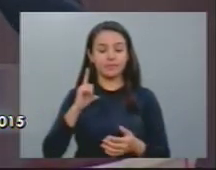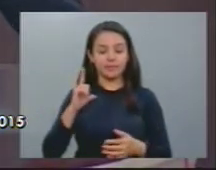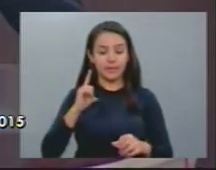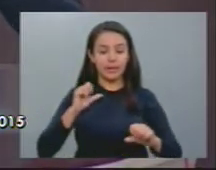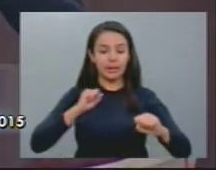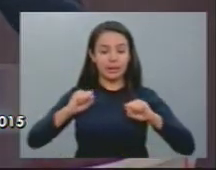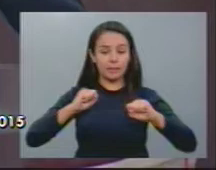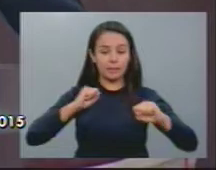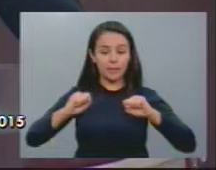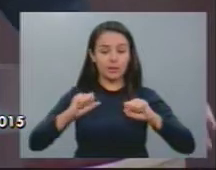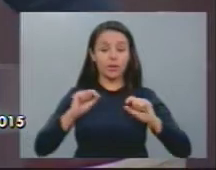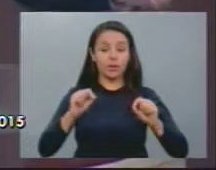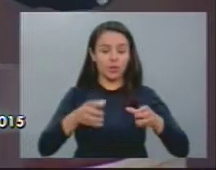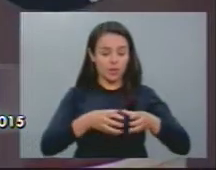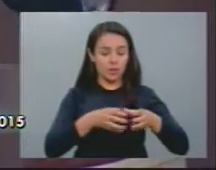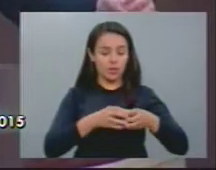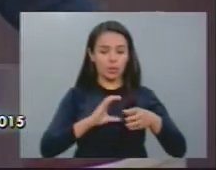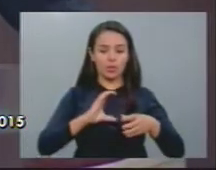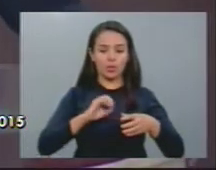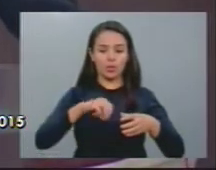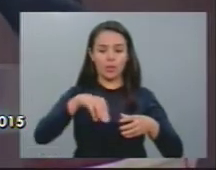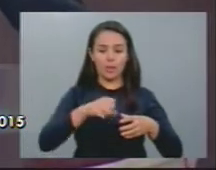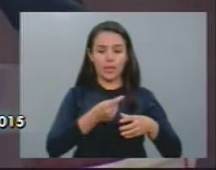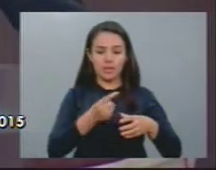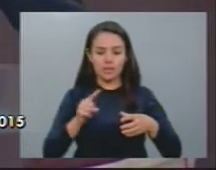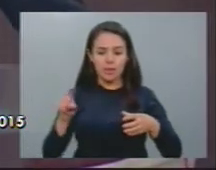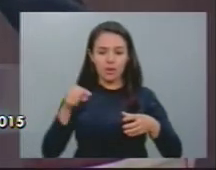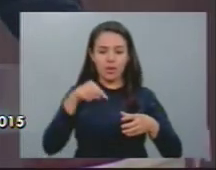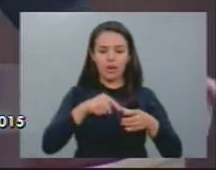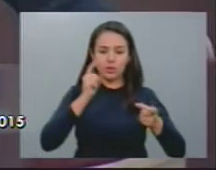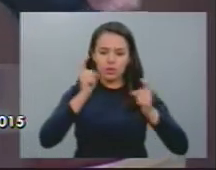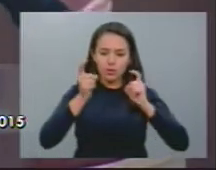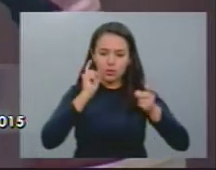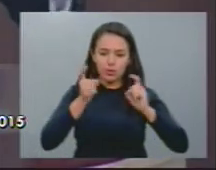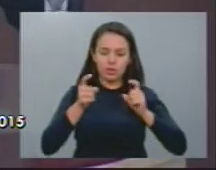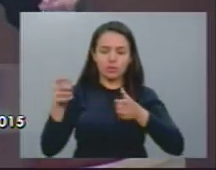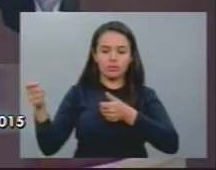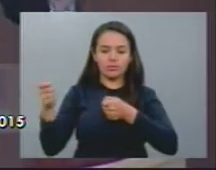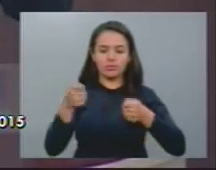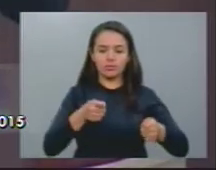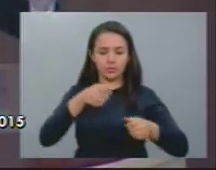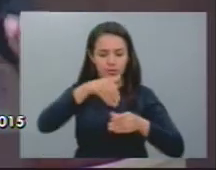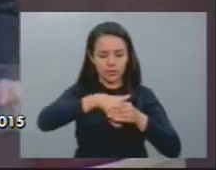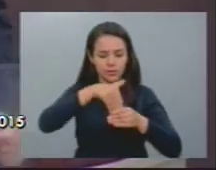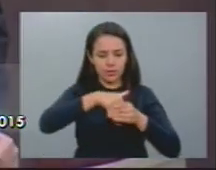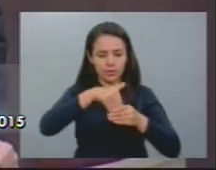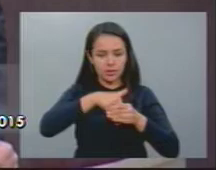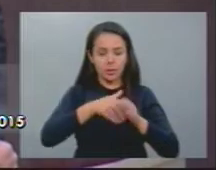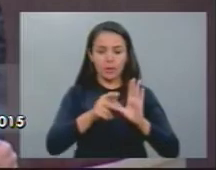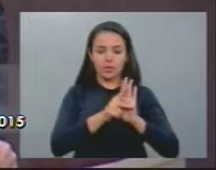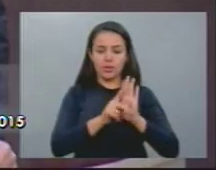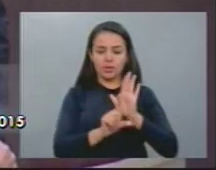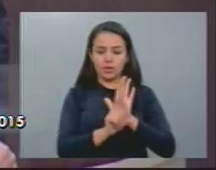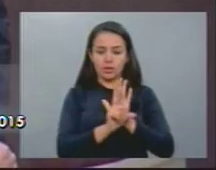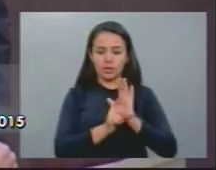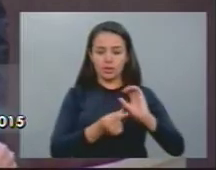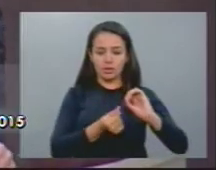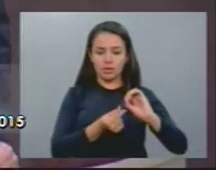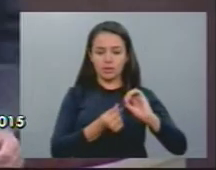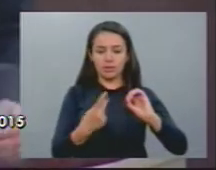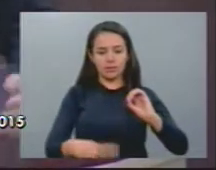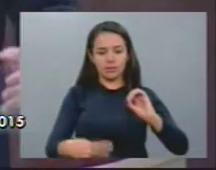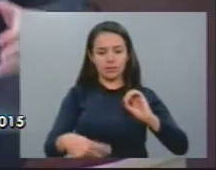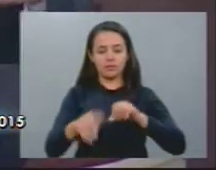debatem-se nas comissões as mensagens relativas ao ciclo orçamentário aqui no